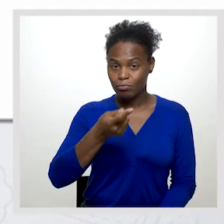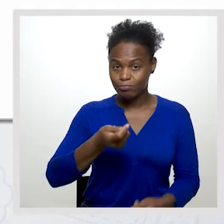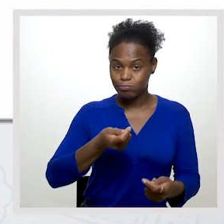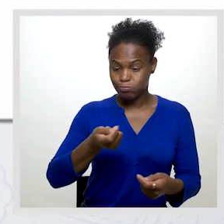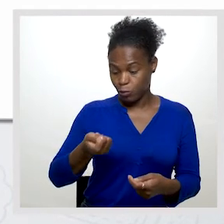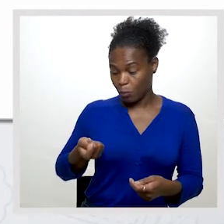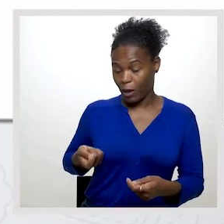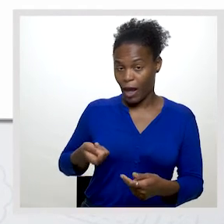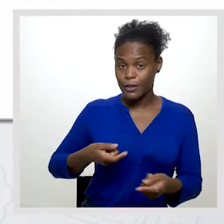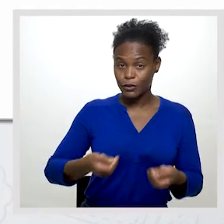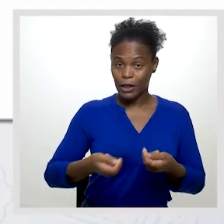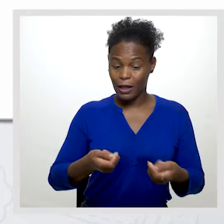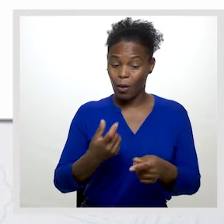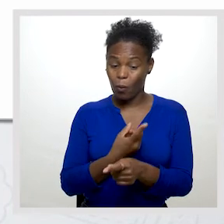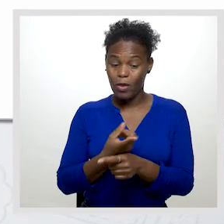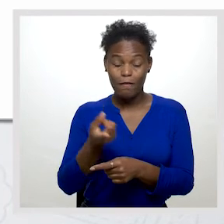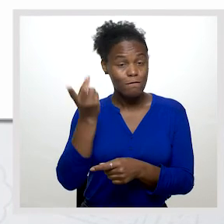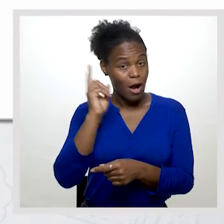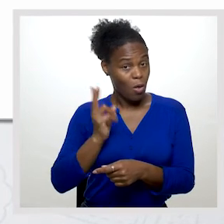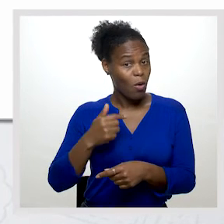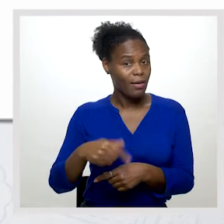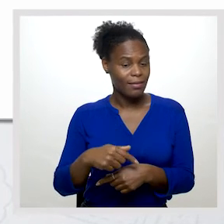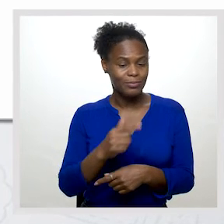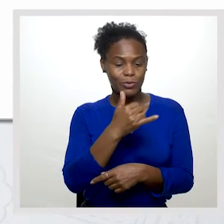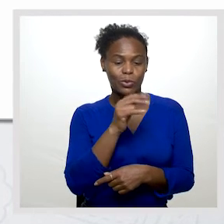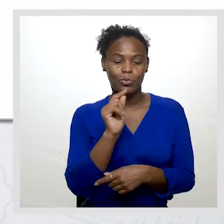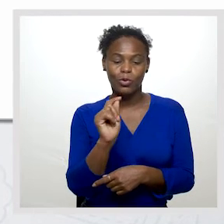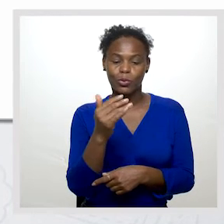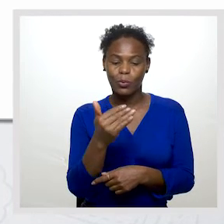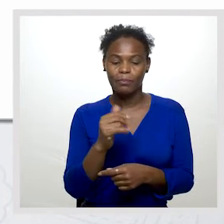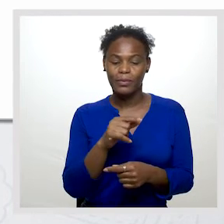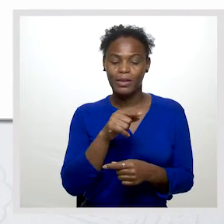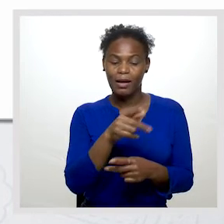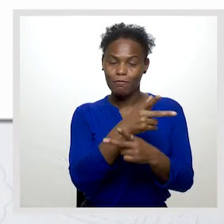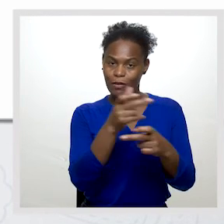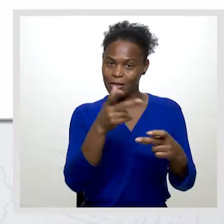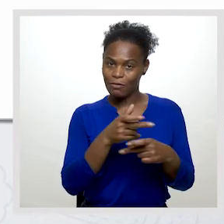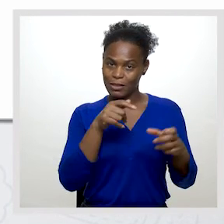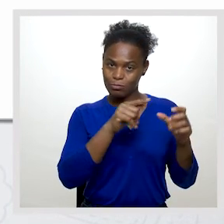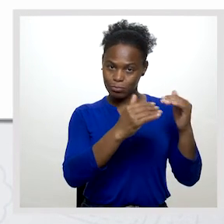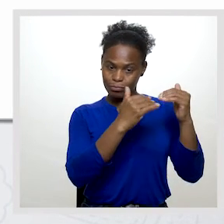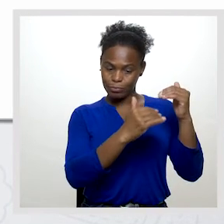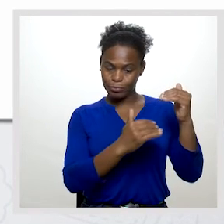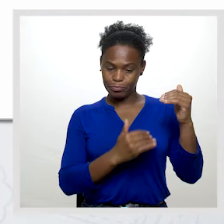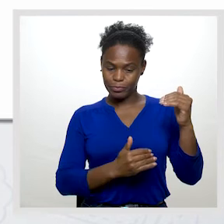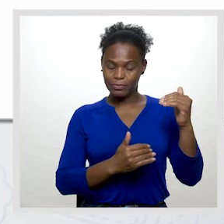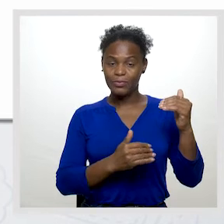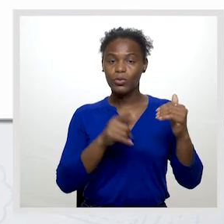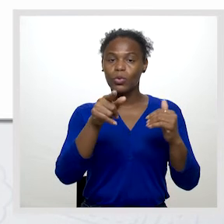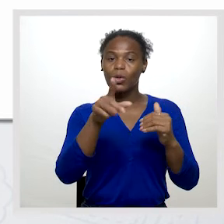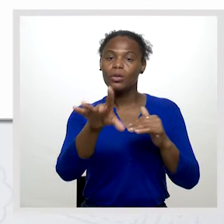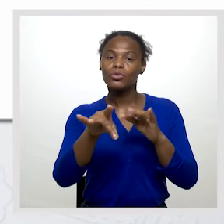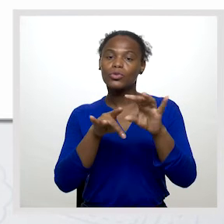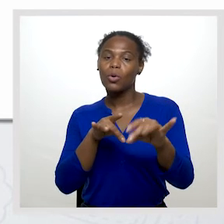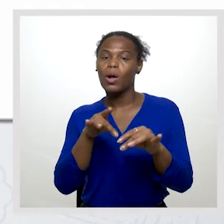precioso. 2.1. Das opções abaixo indicadas, escolhe aquelas que consideras